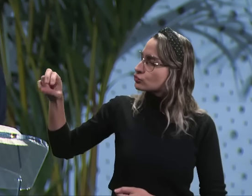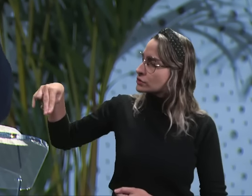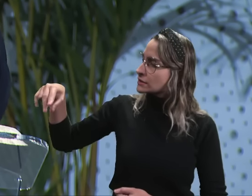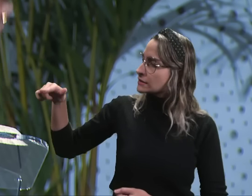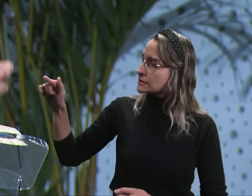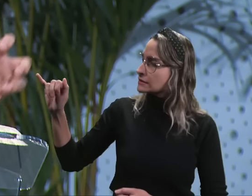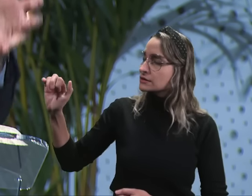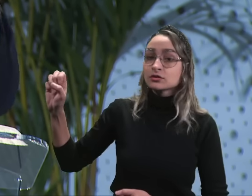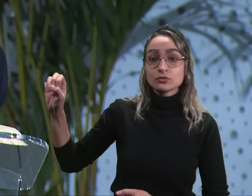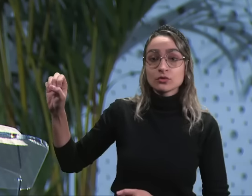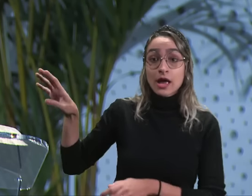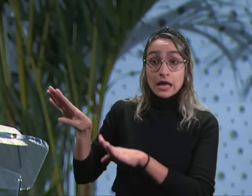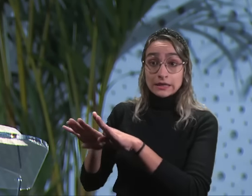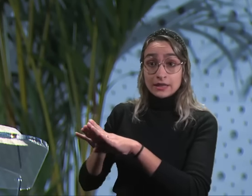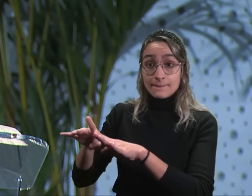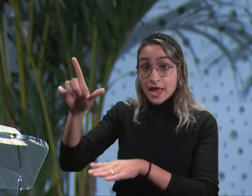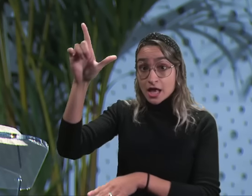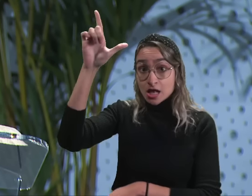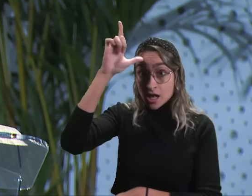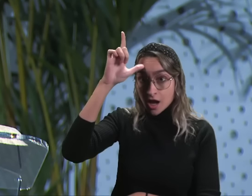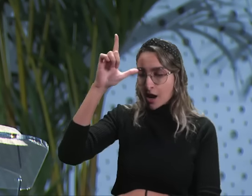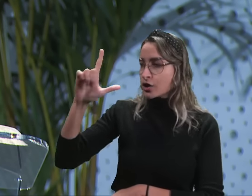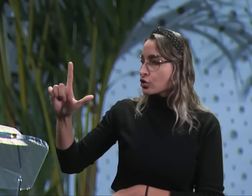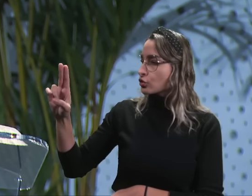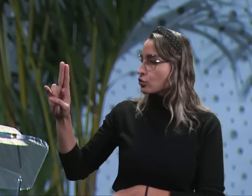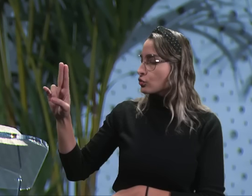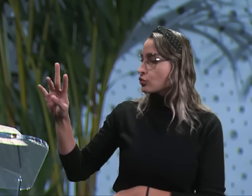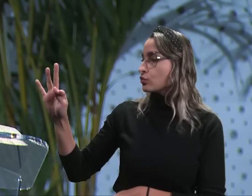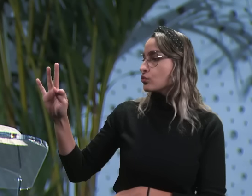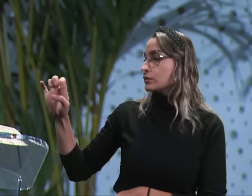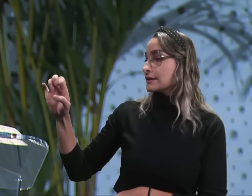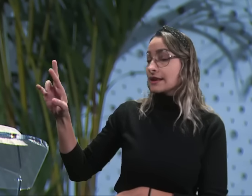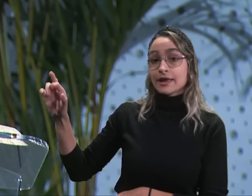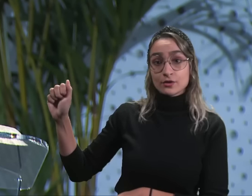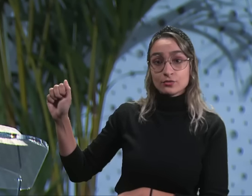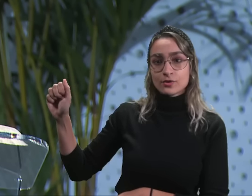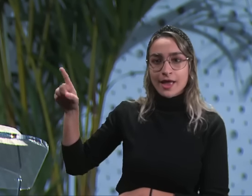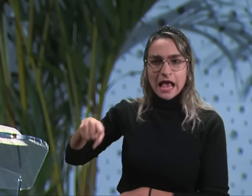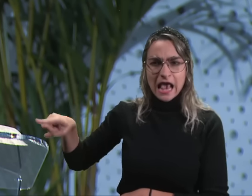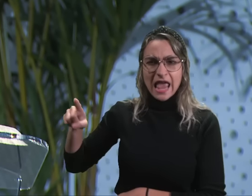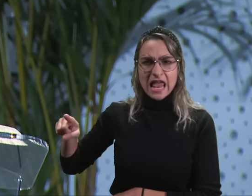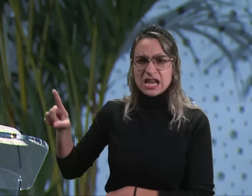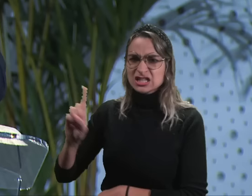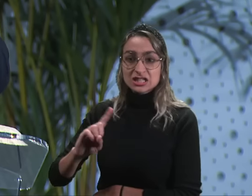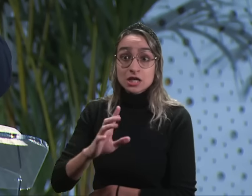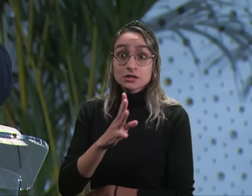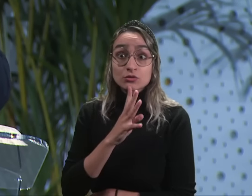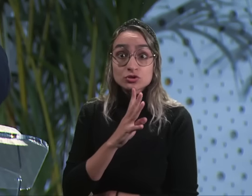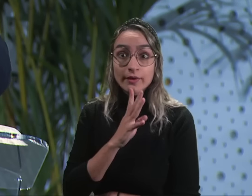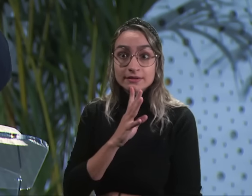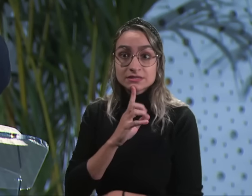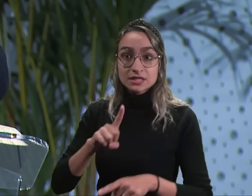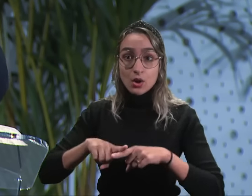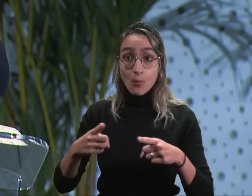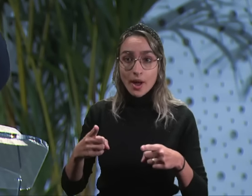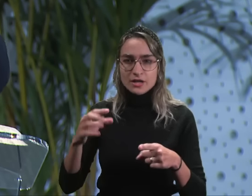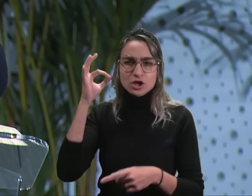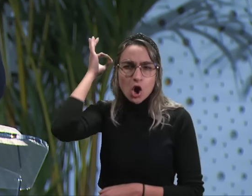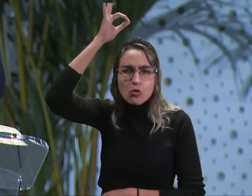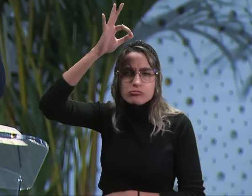conhecia muitas vezes conversou com outro mas foram dirigidos pelo Espírito Santo do Senhor as mesmas